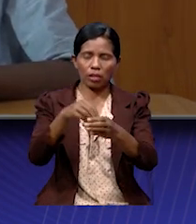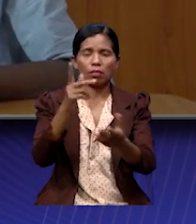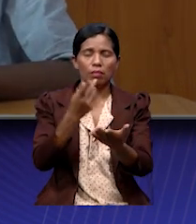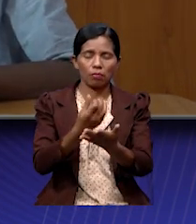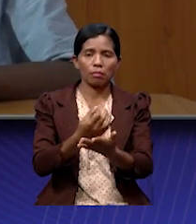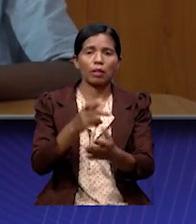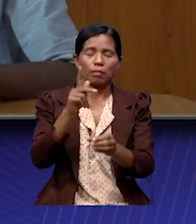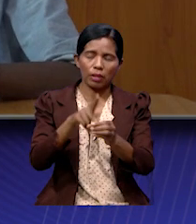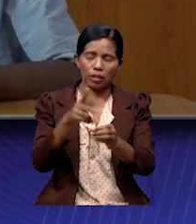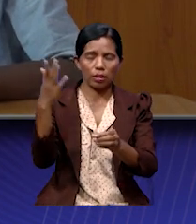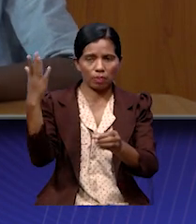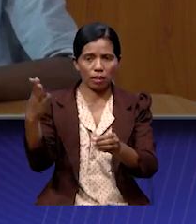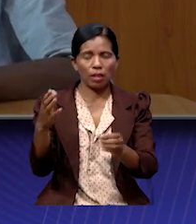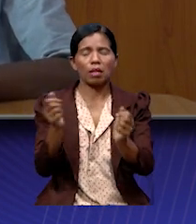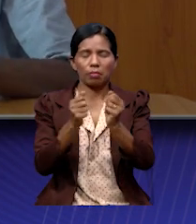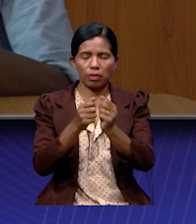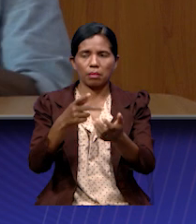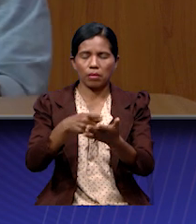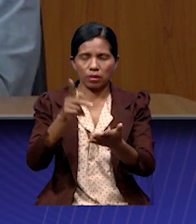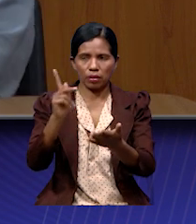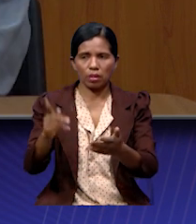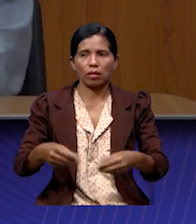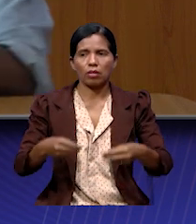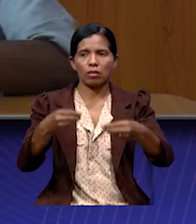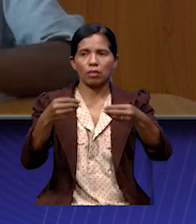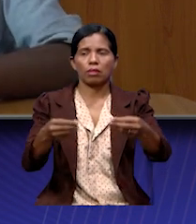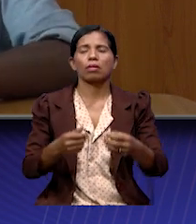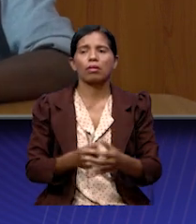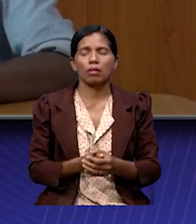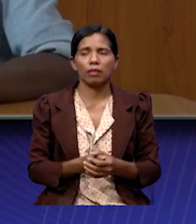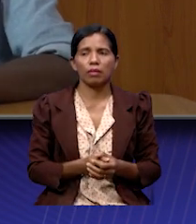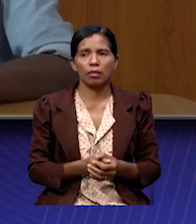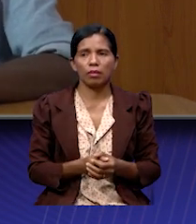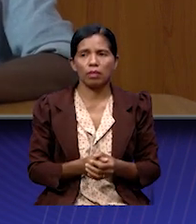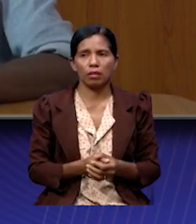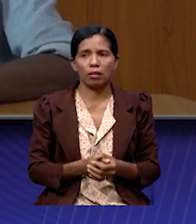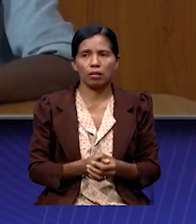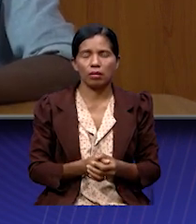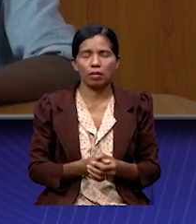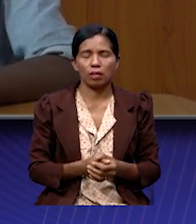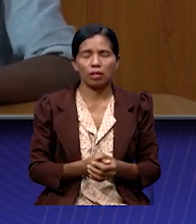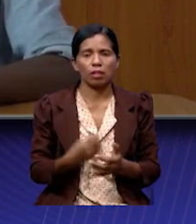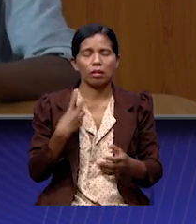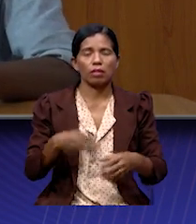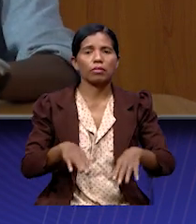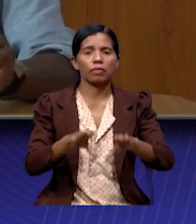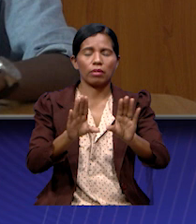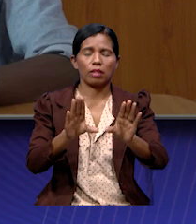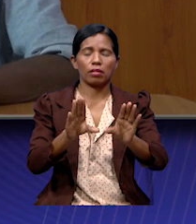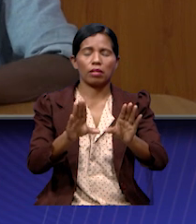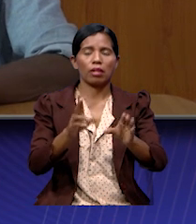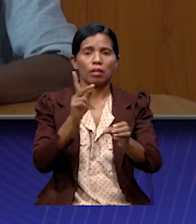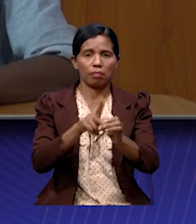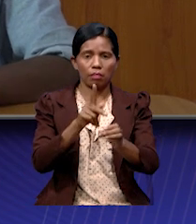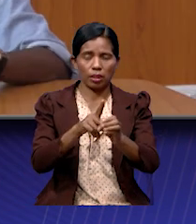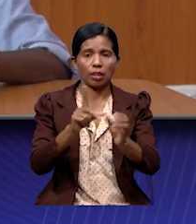mag depois nia afeta afeta mos fomos contribuição afeta mos ba preço cada litro no bem mag ita tem que fam ba itne